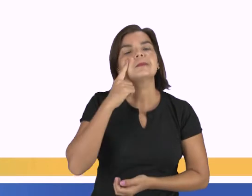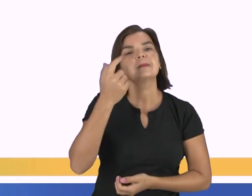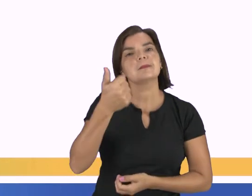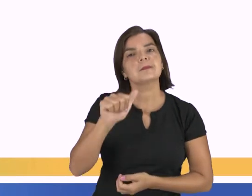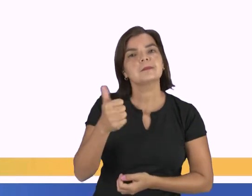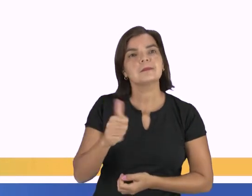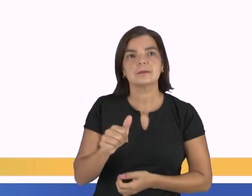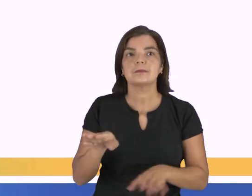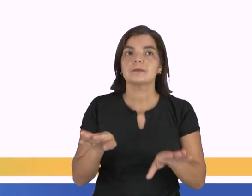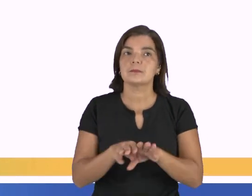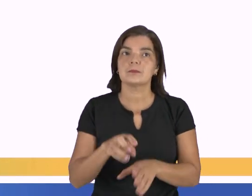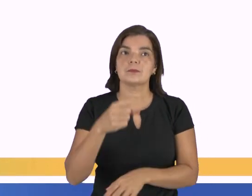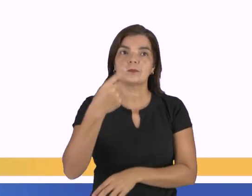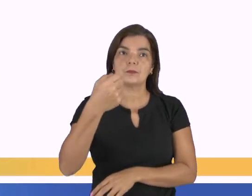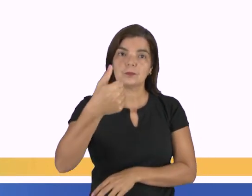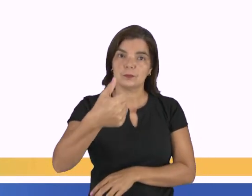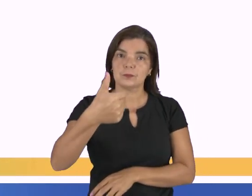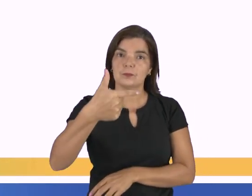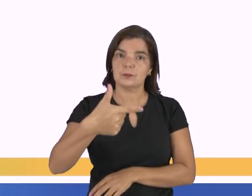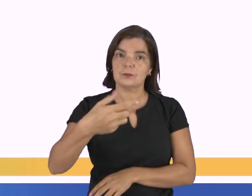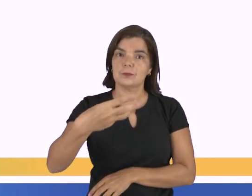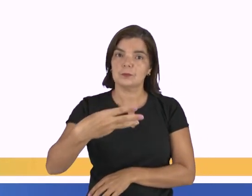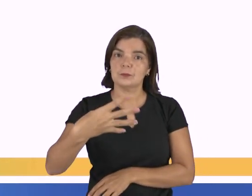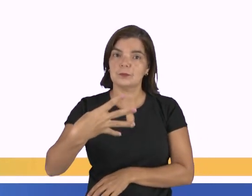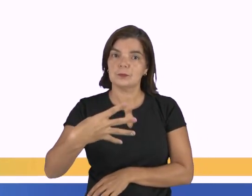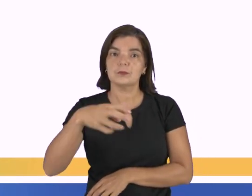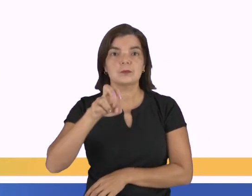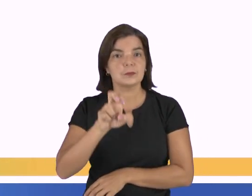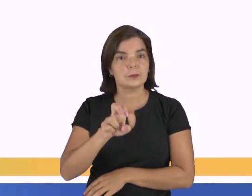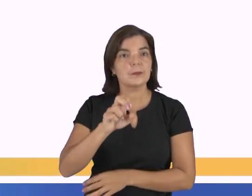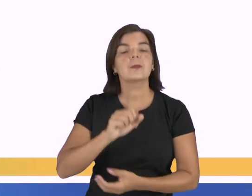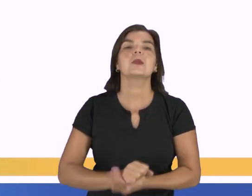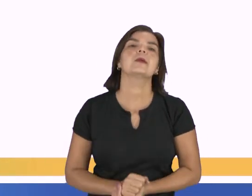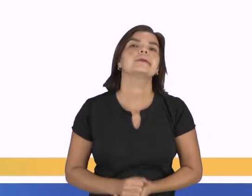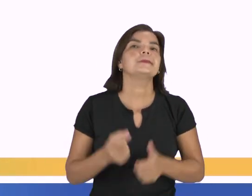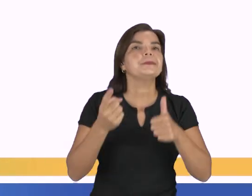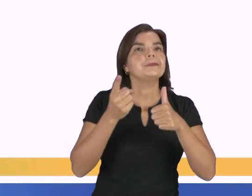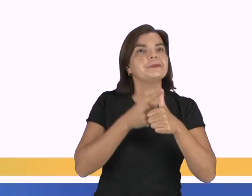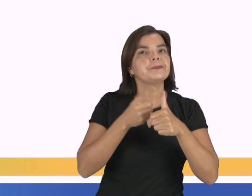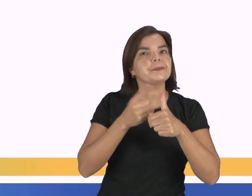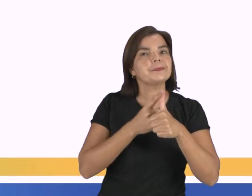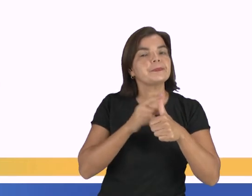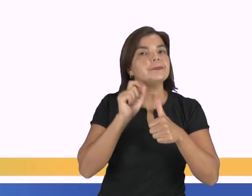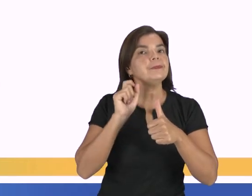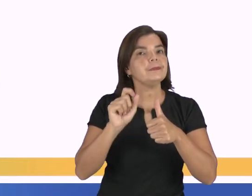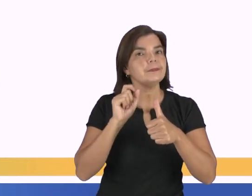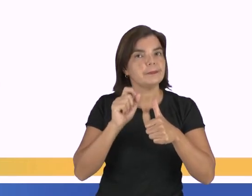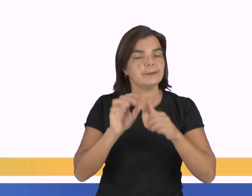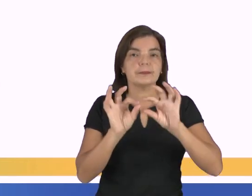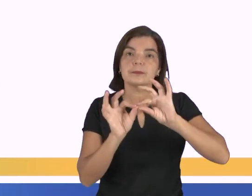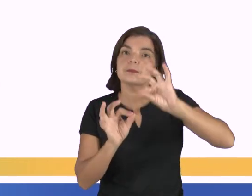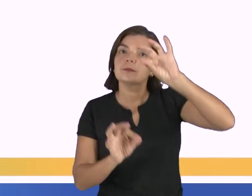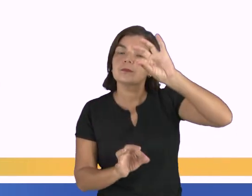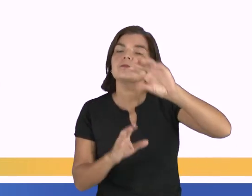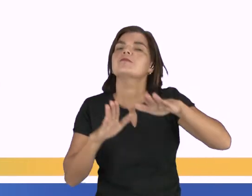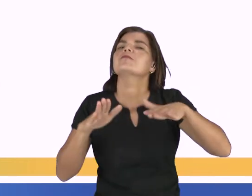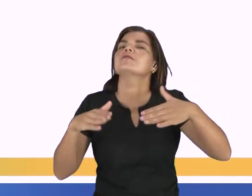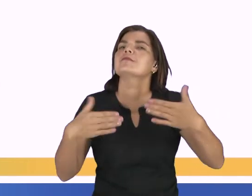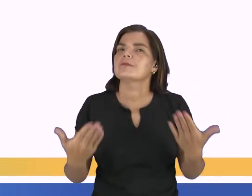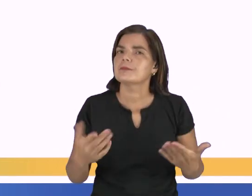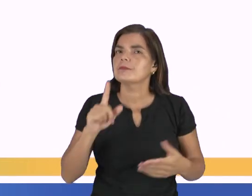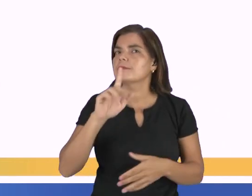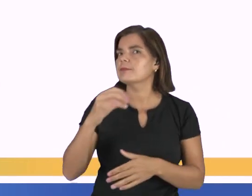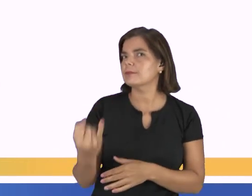está mostrando a altura 1, 2, 3, 4 e 5. Então, primeiro, o que eu considero de altura ali, ou qual altura